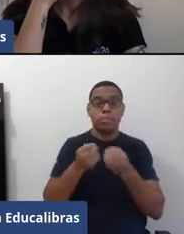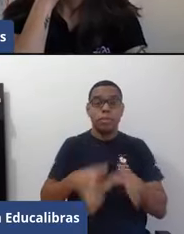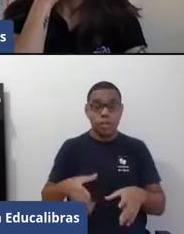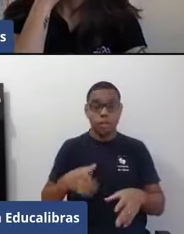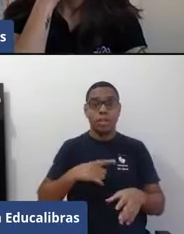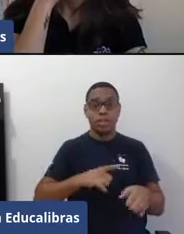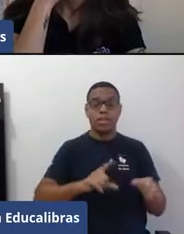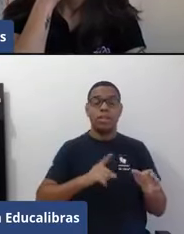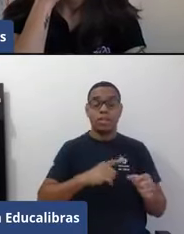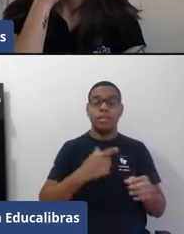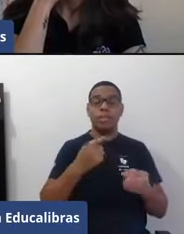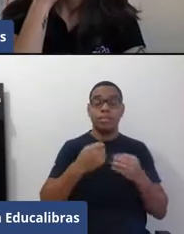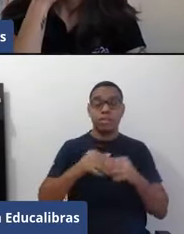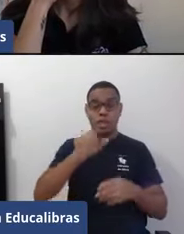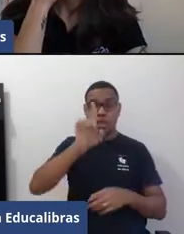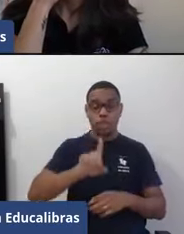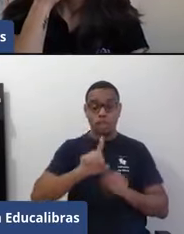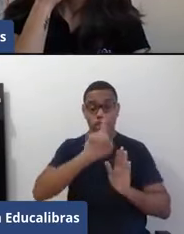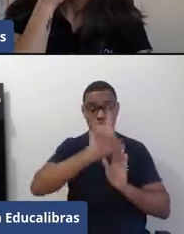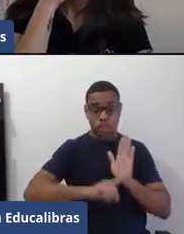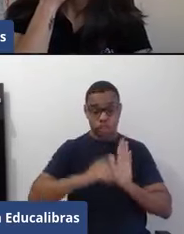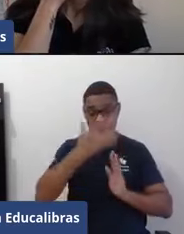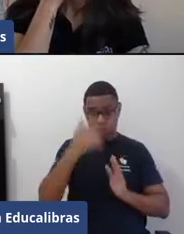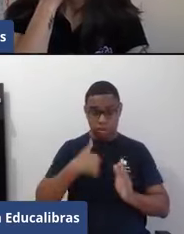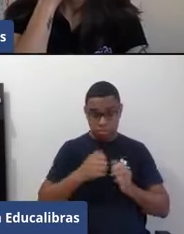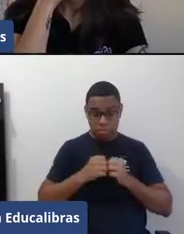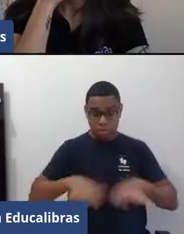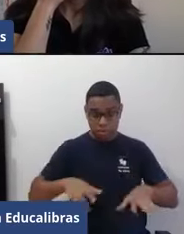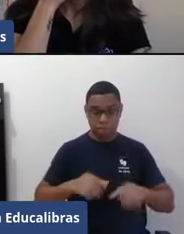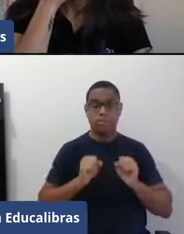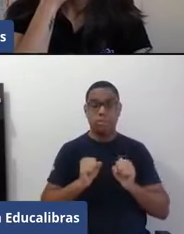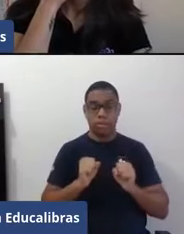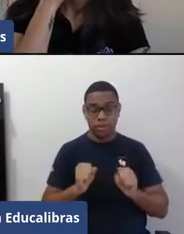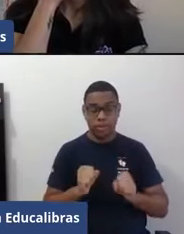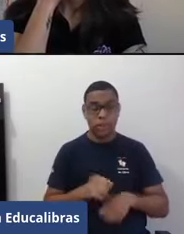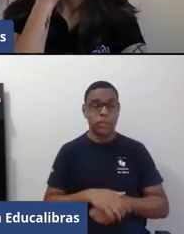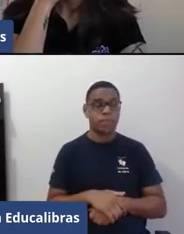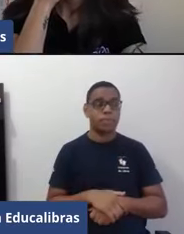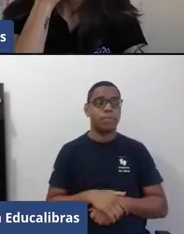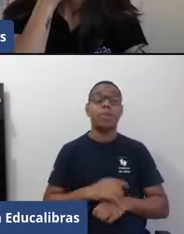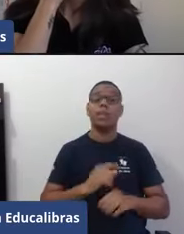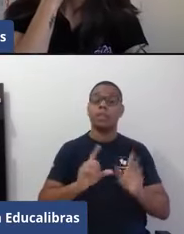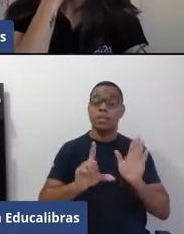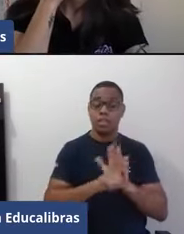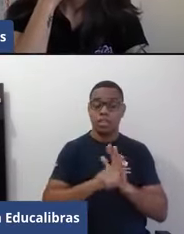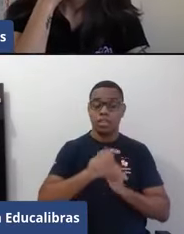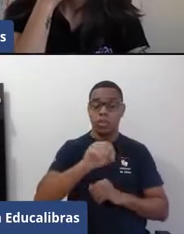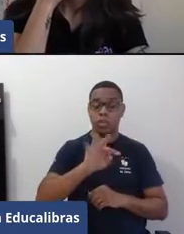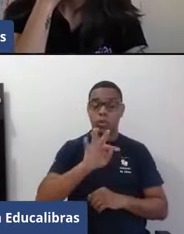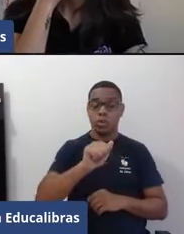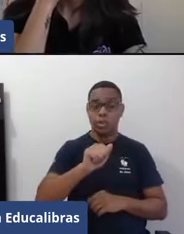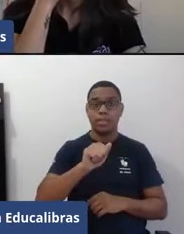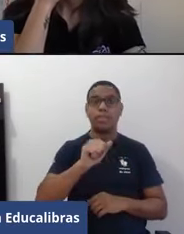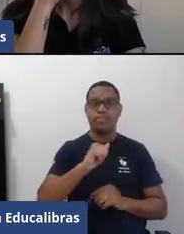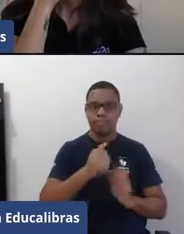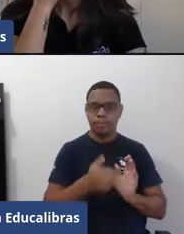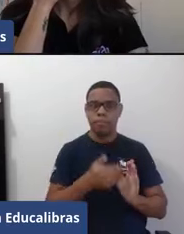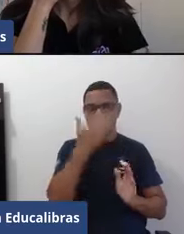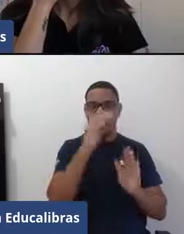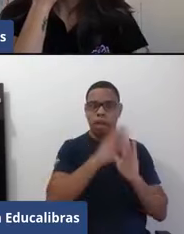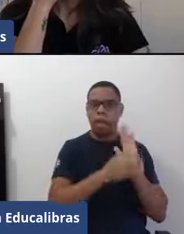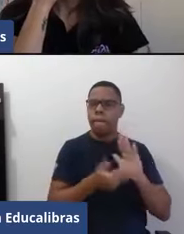exemplo, com certeza nós vamos ter ameaça ao BPC, vamos ter ameaça à lei de cotas. Né? Nós precisamos nos